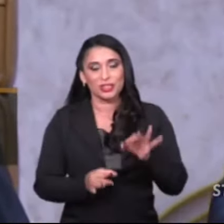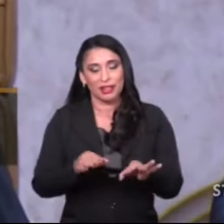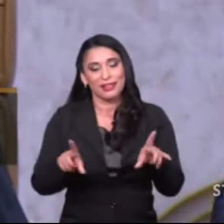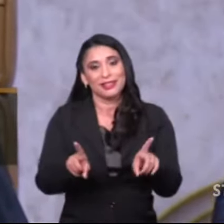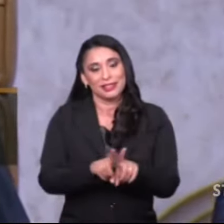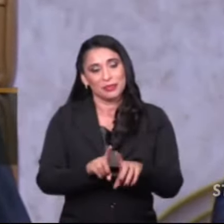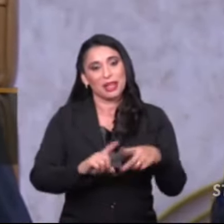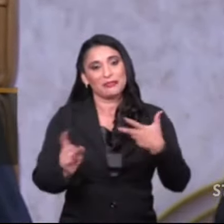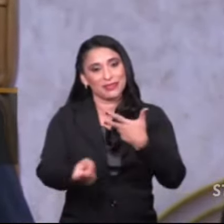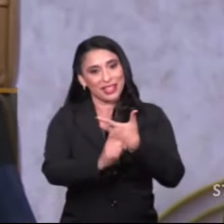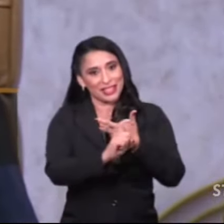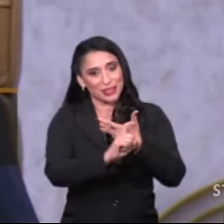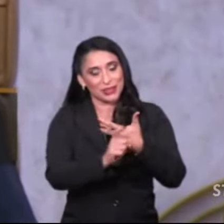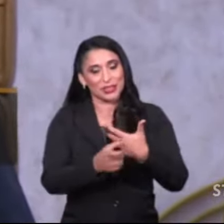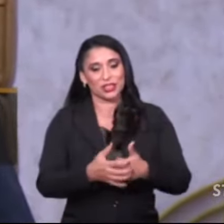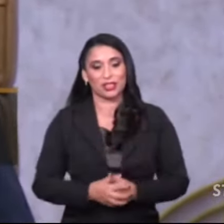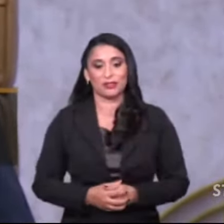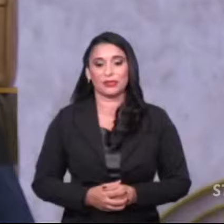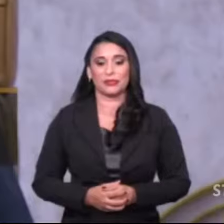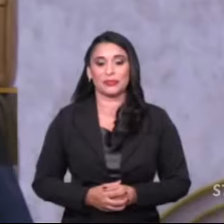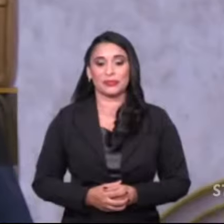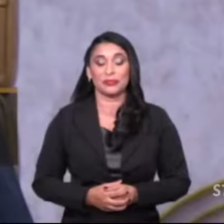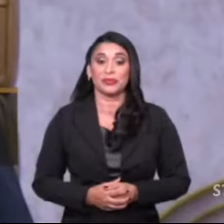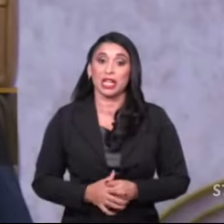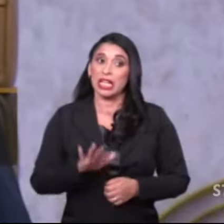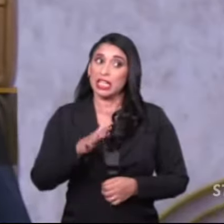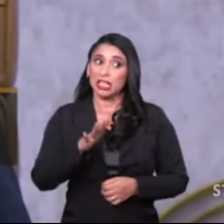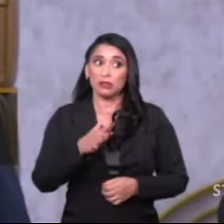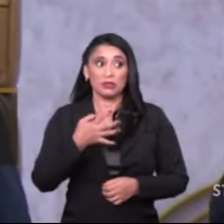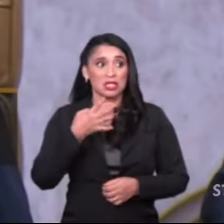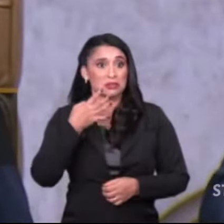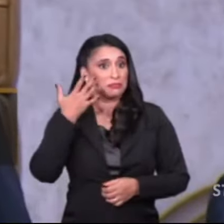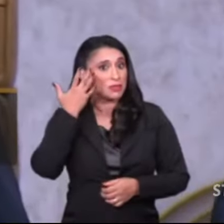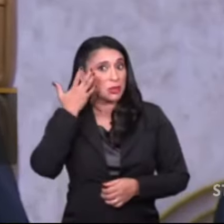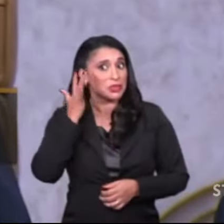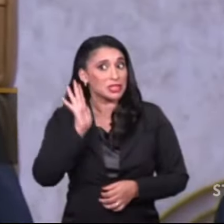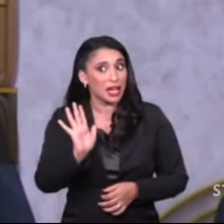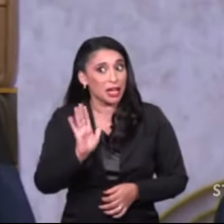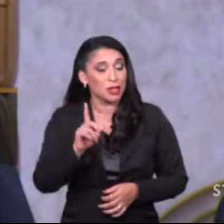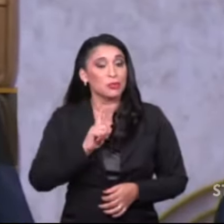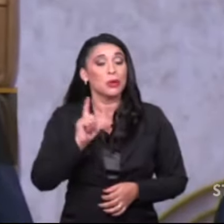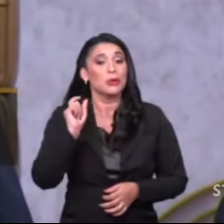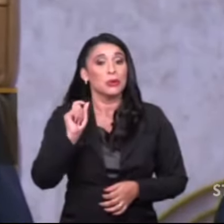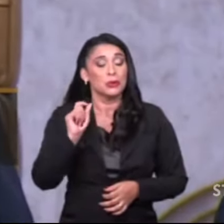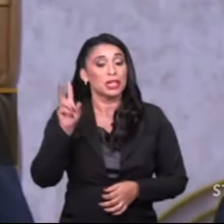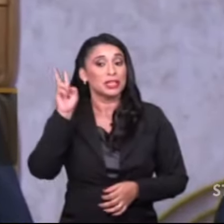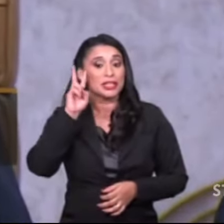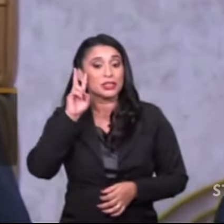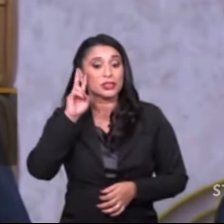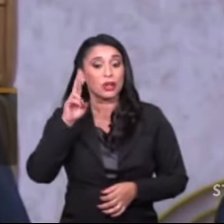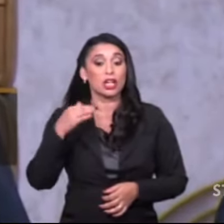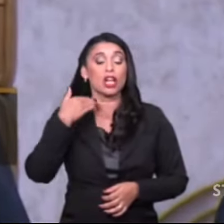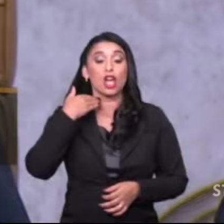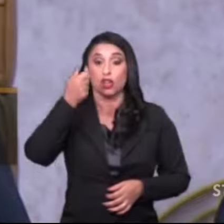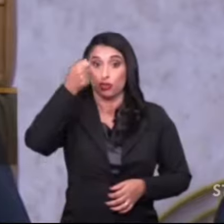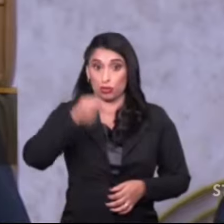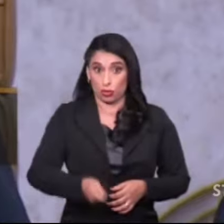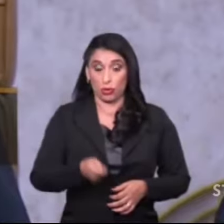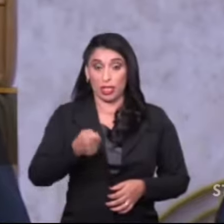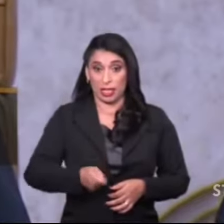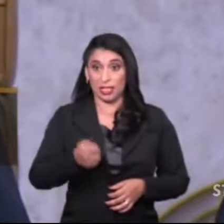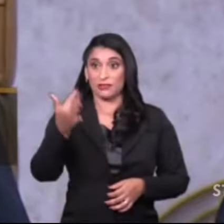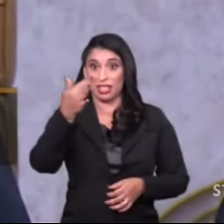no Executivo, e embora uma faceta talvez menos conhecida do seu currículo, Flávio é juiz federal concursado,